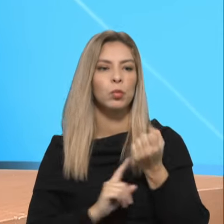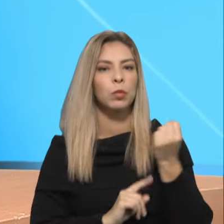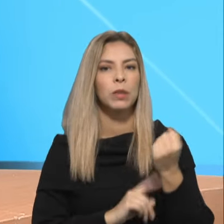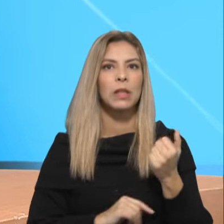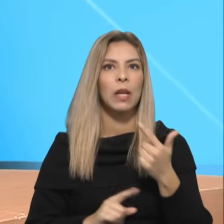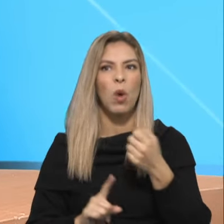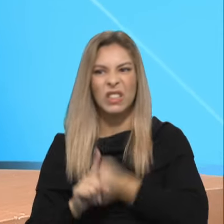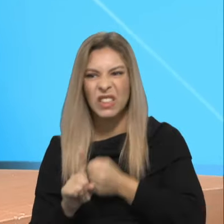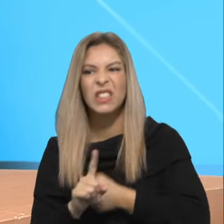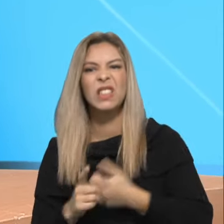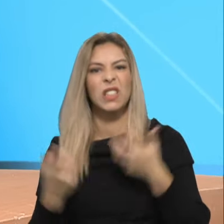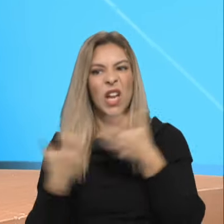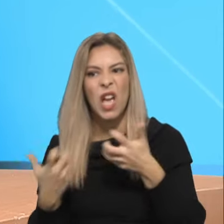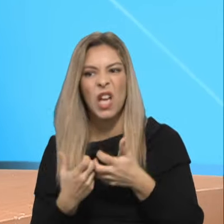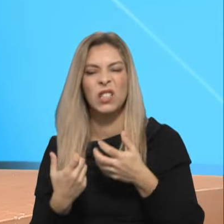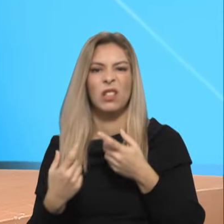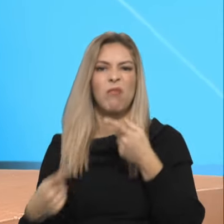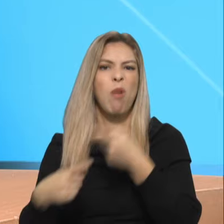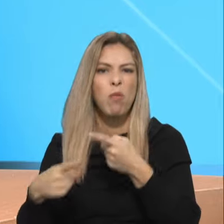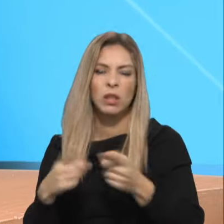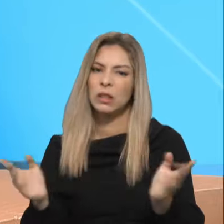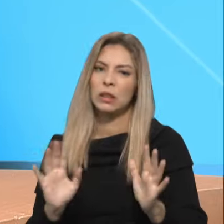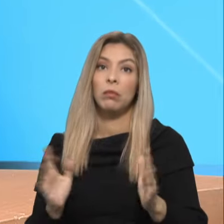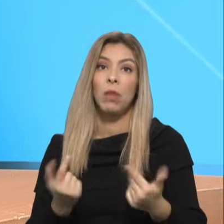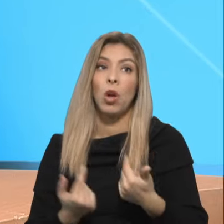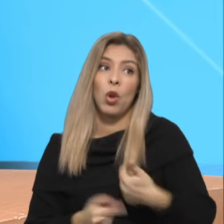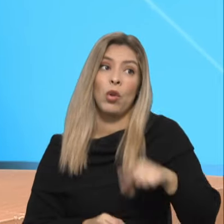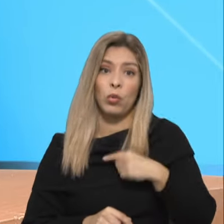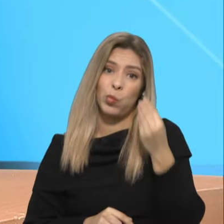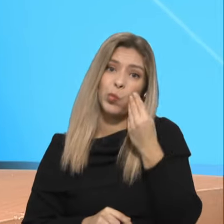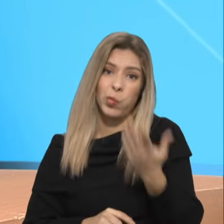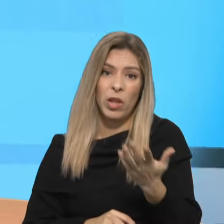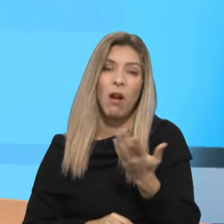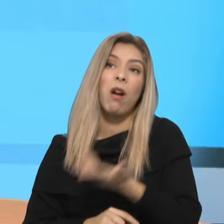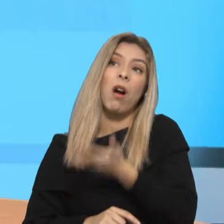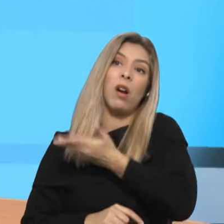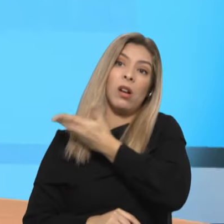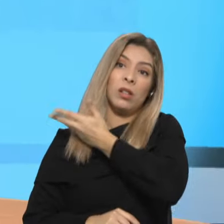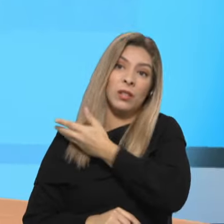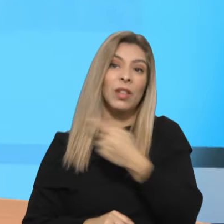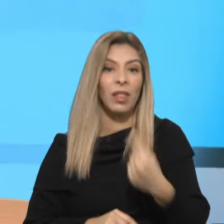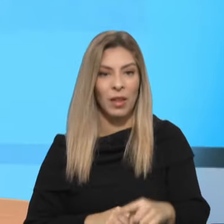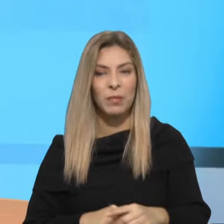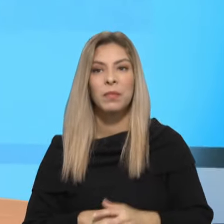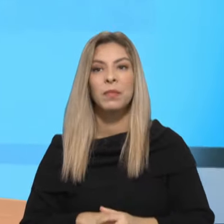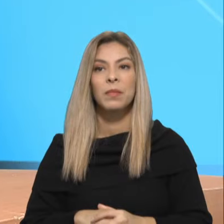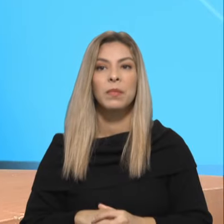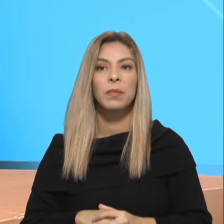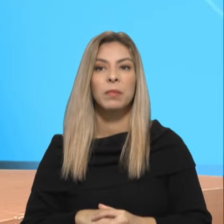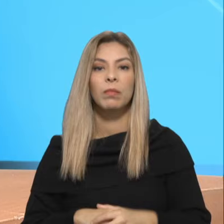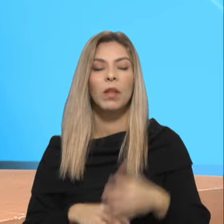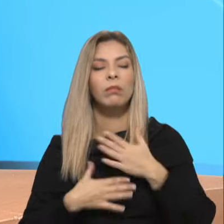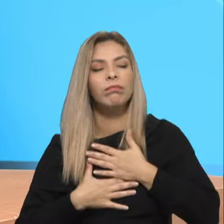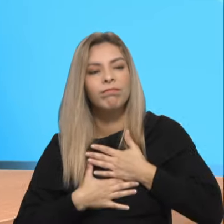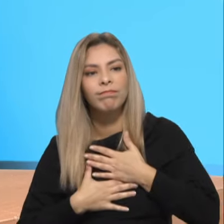batalha e das guerras. Compreendo. Na verdade, nós nascemos, não é? Por muito que tenhamos marcos aí também na história, não é? Então, a devoção a Maria, ela